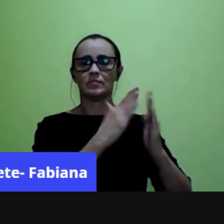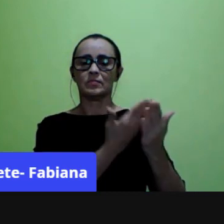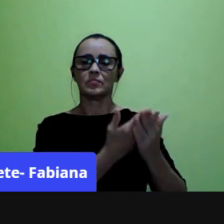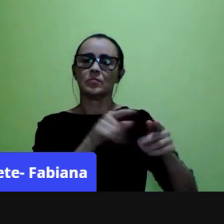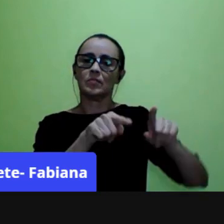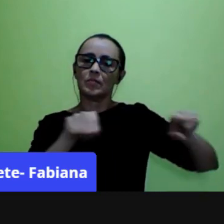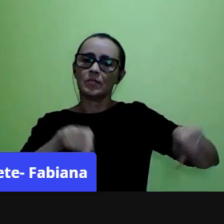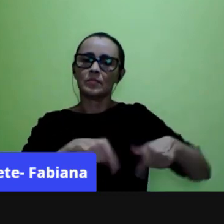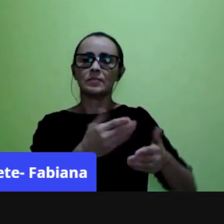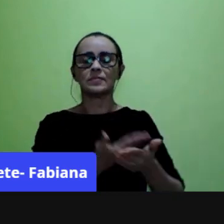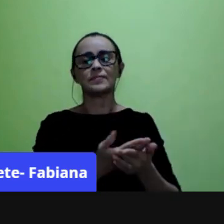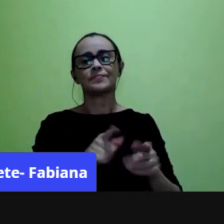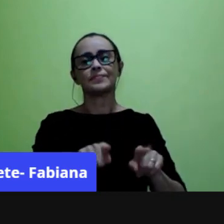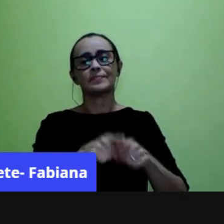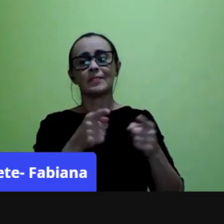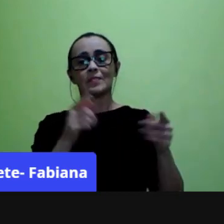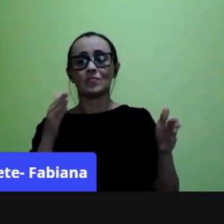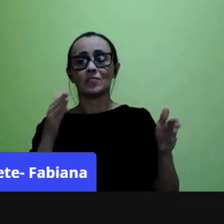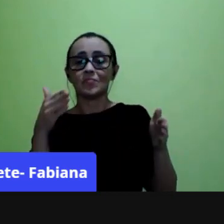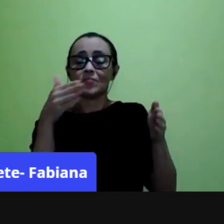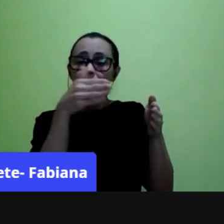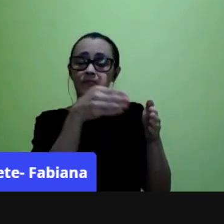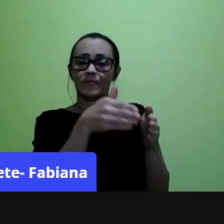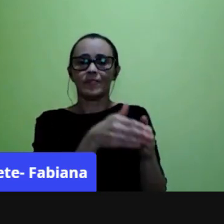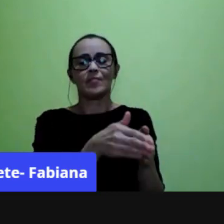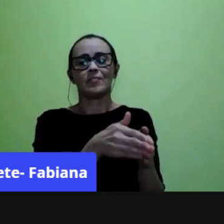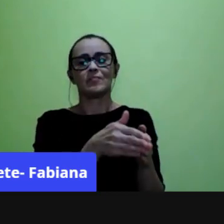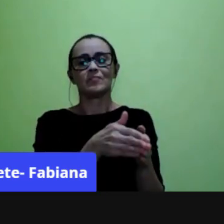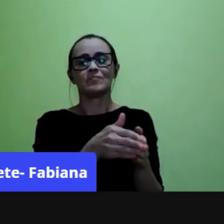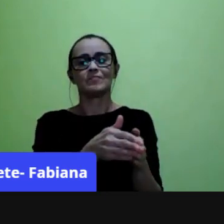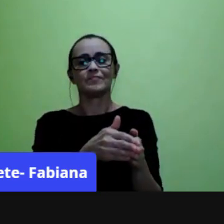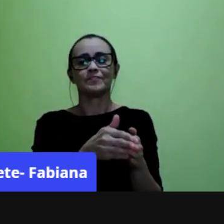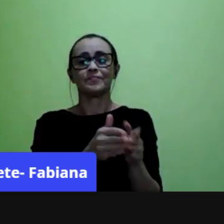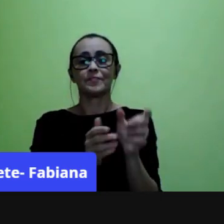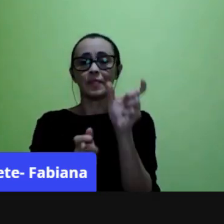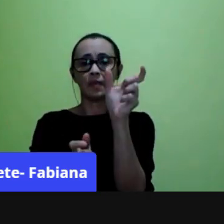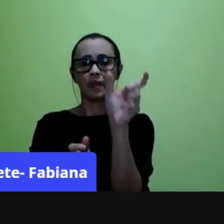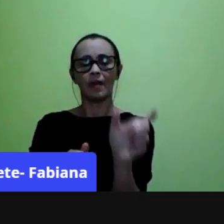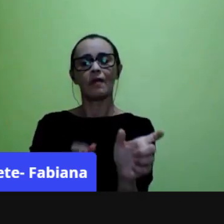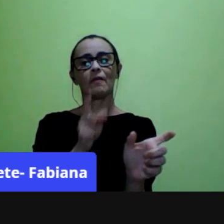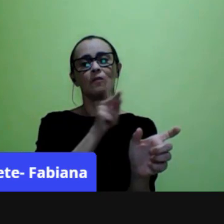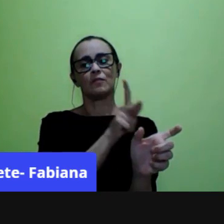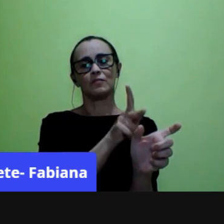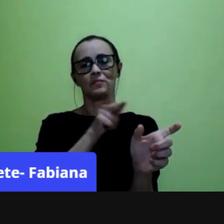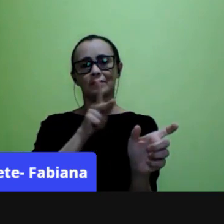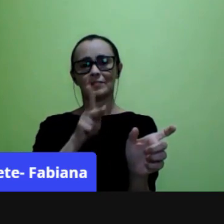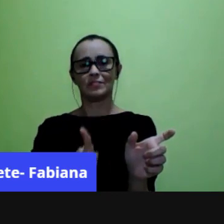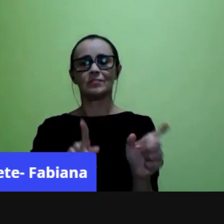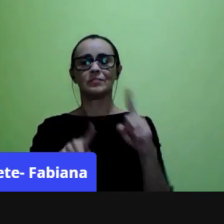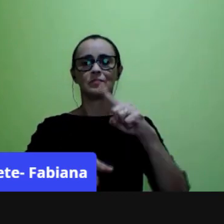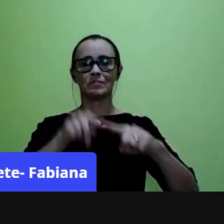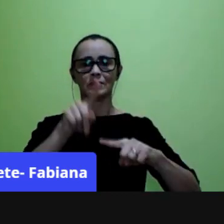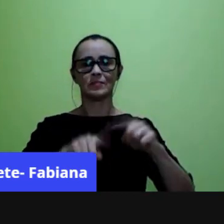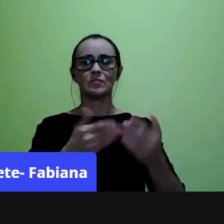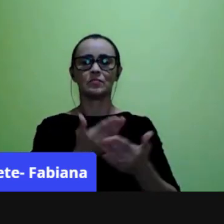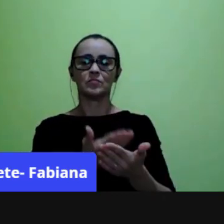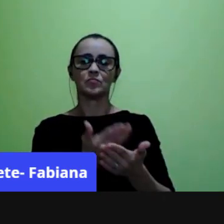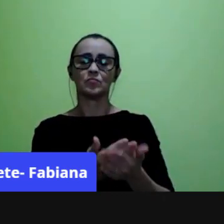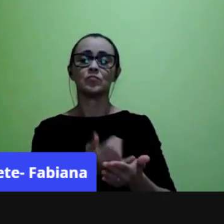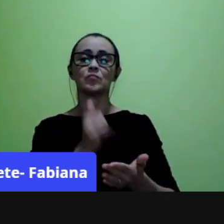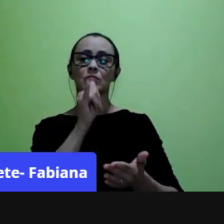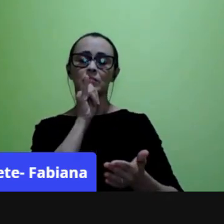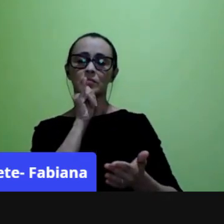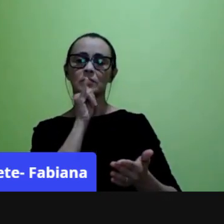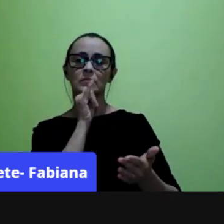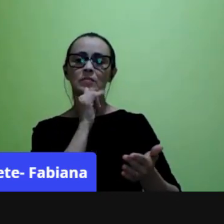vezes, quando o foco tem que ser o professor, o objeto de estudo que ele está trazendo, seja um livro, seja